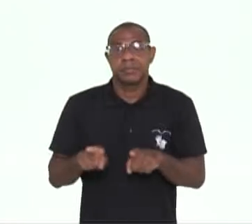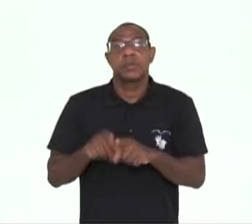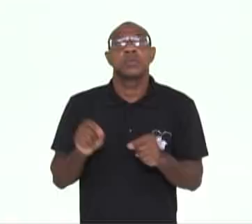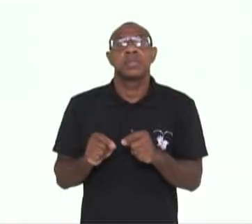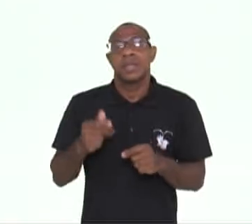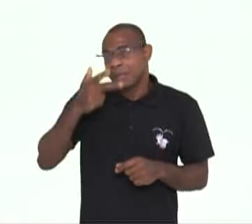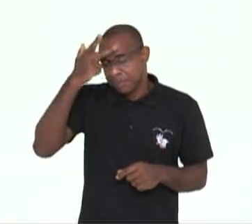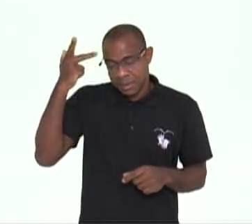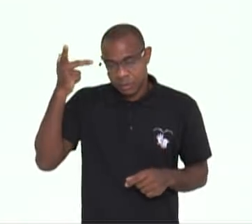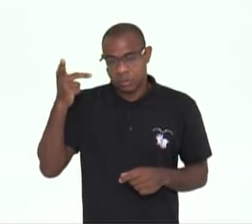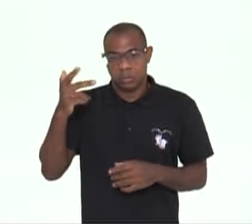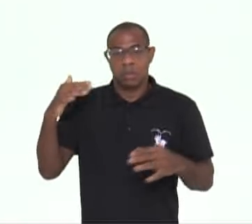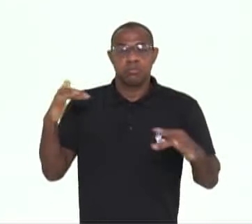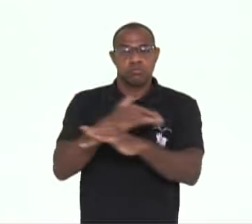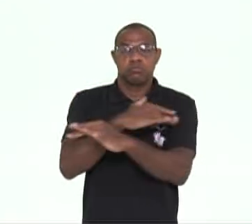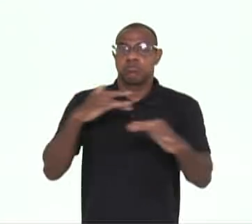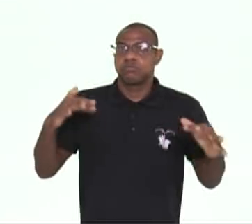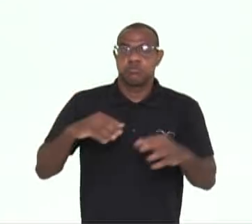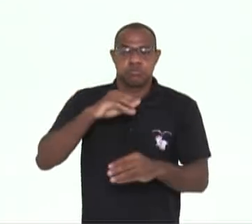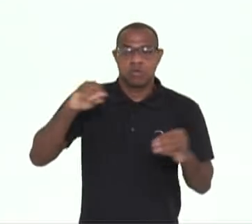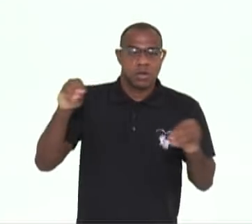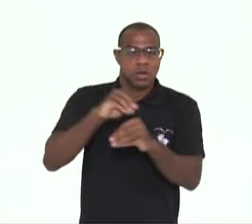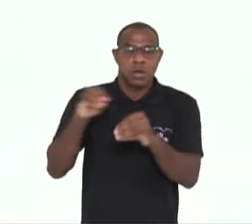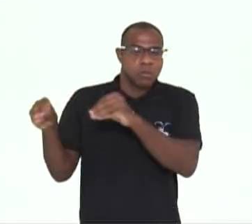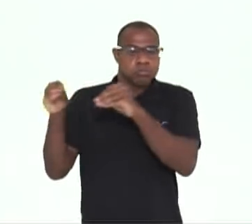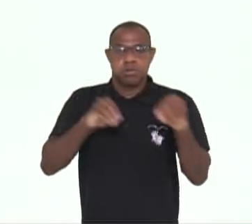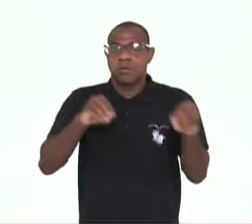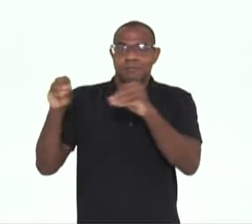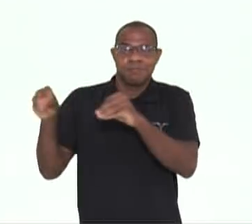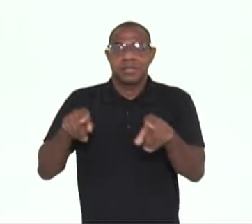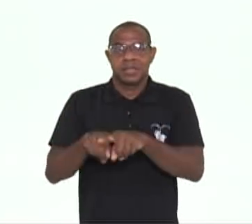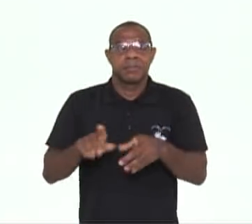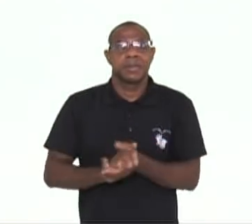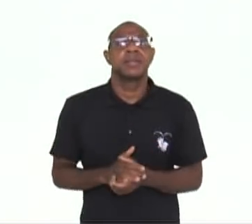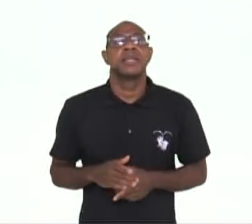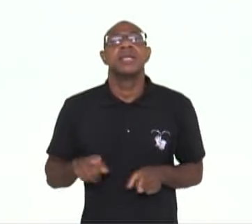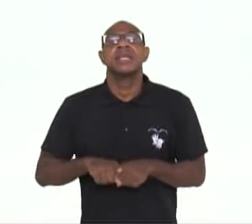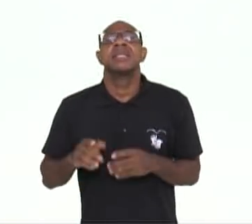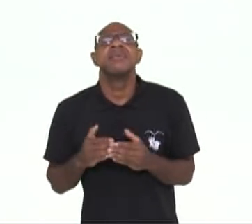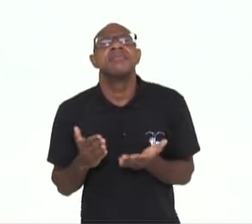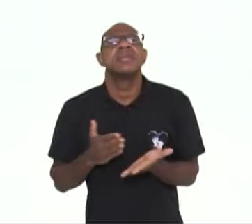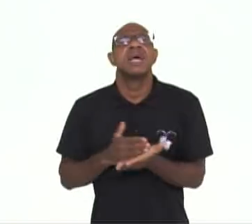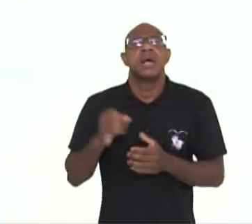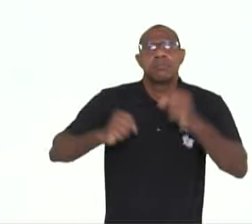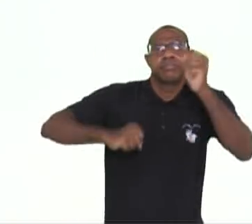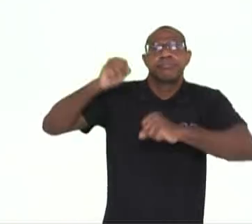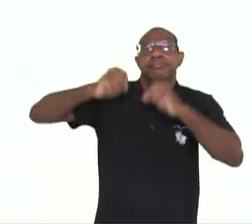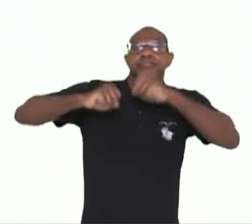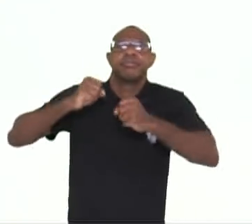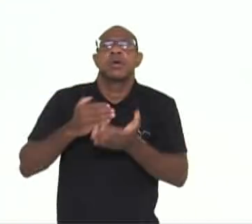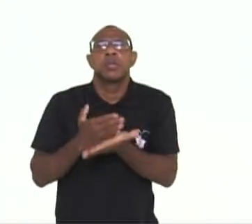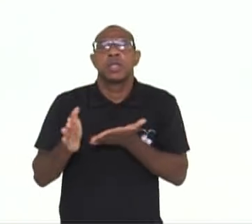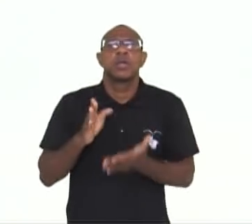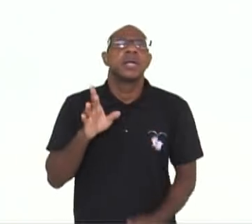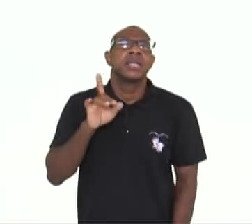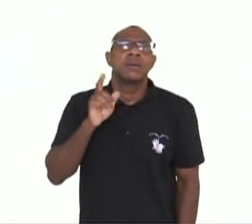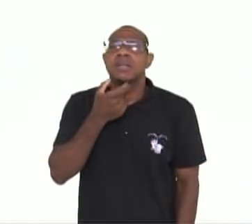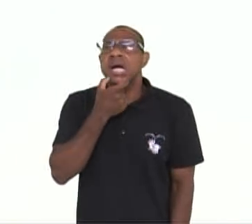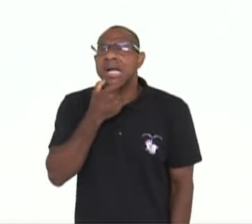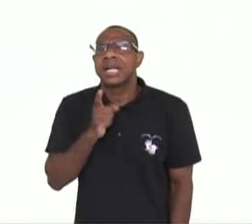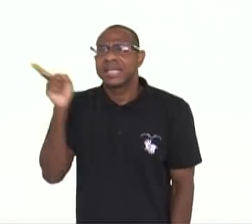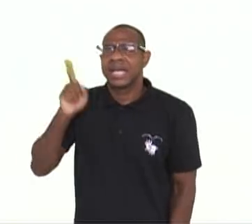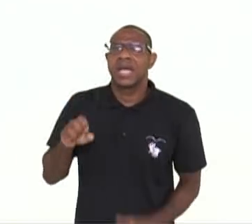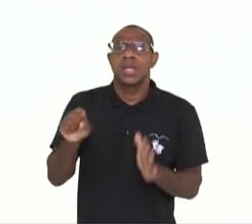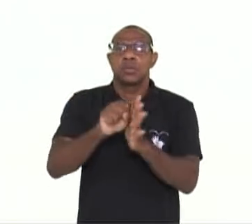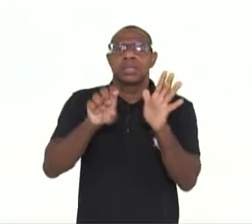de pessoas. Ainda, a Revolução Industrial teve início na Inglaterra em meados do século XVIII e depois se espalhou